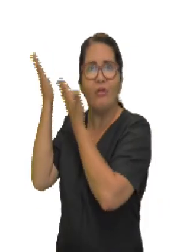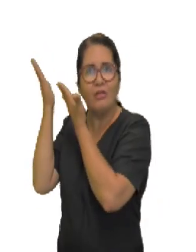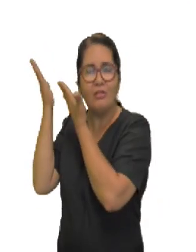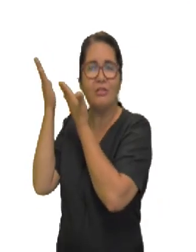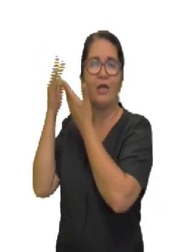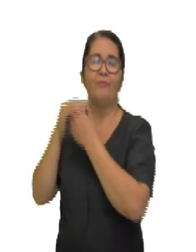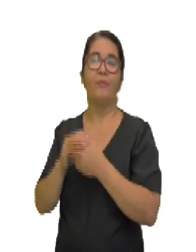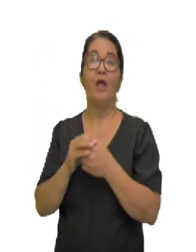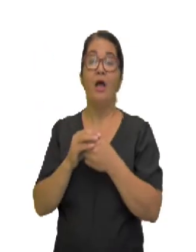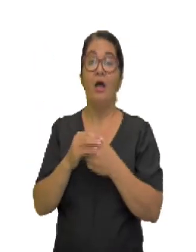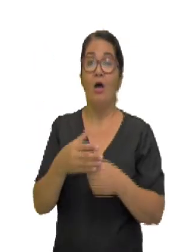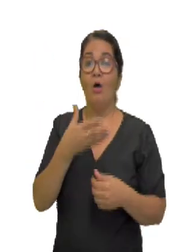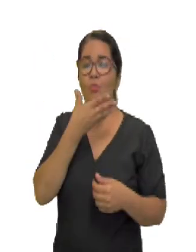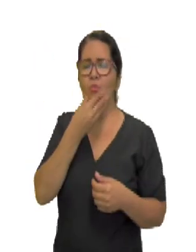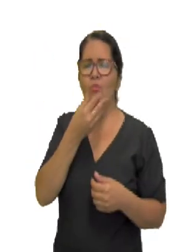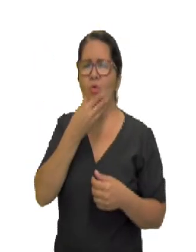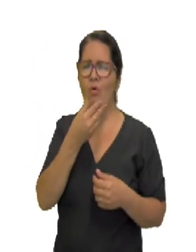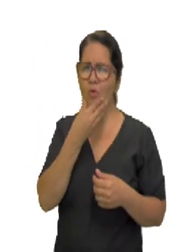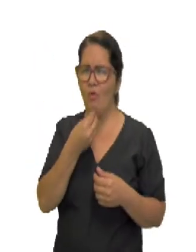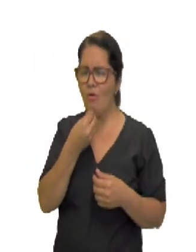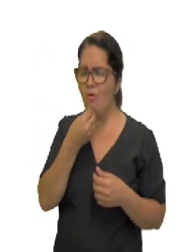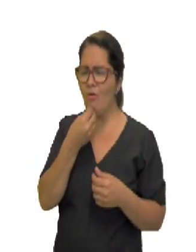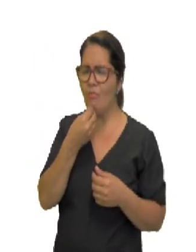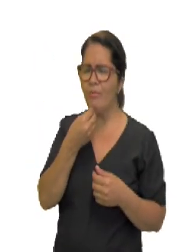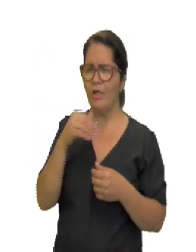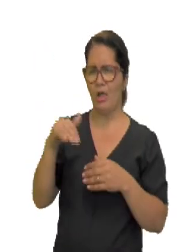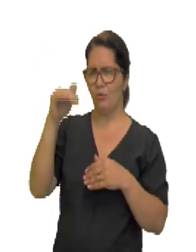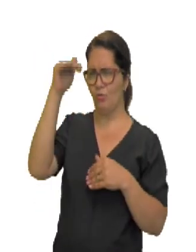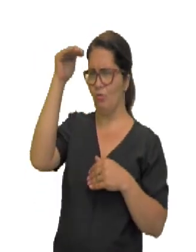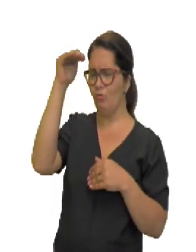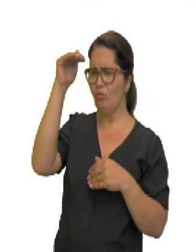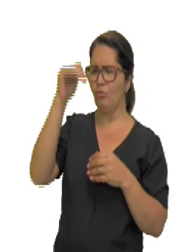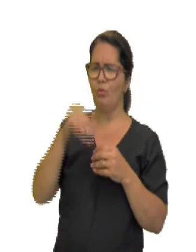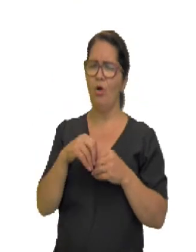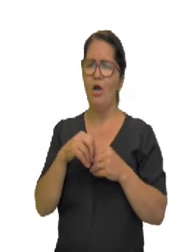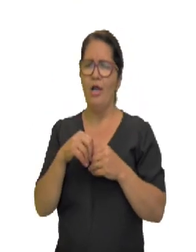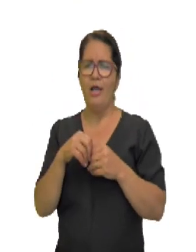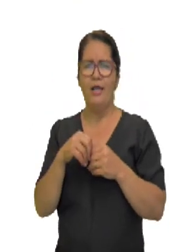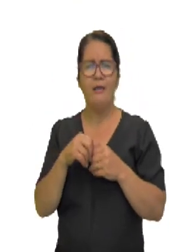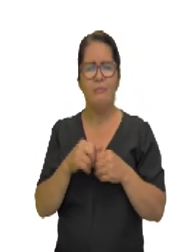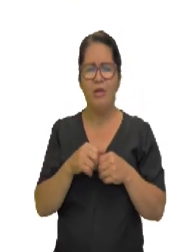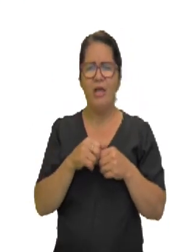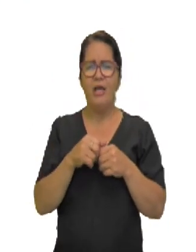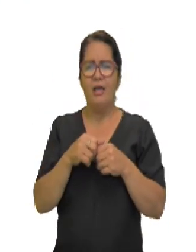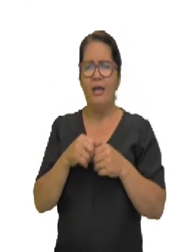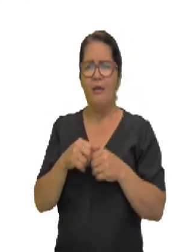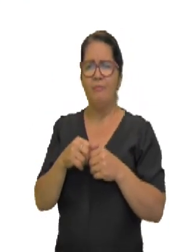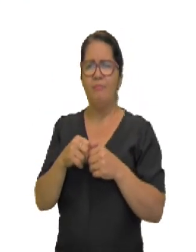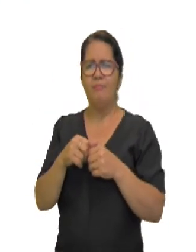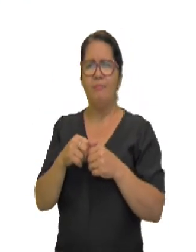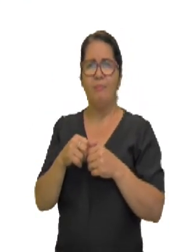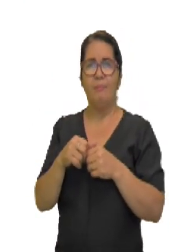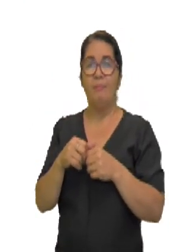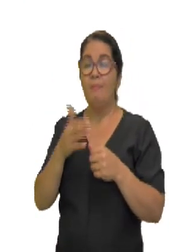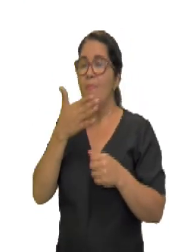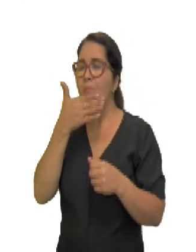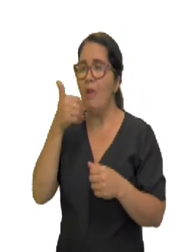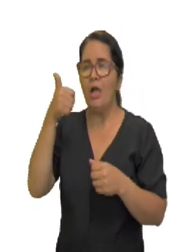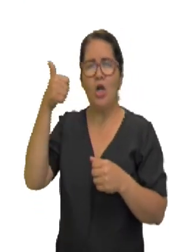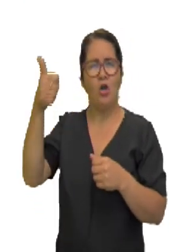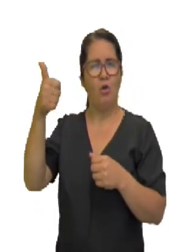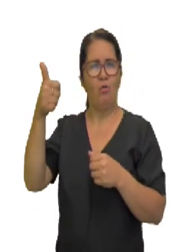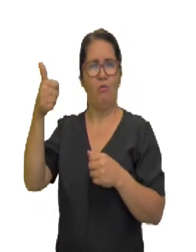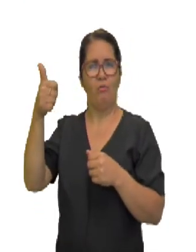Olha, João, um nível elevado, não é mesmo? Com relação ao grupo de todos